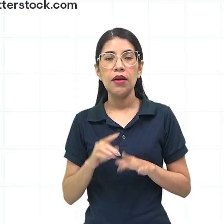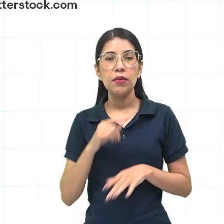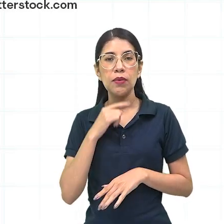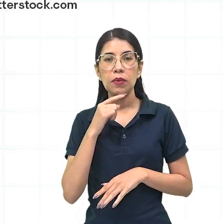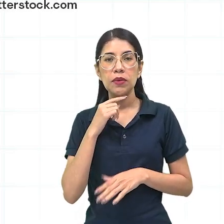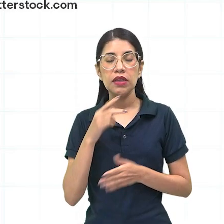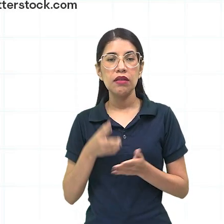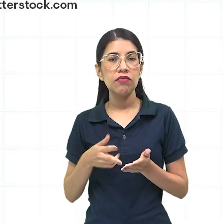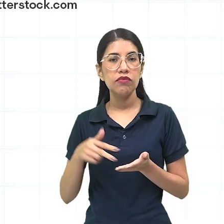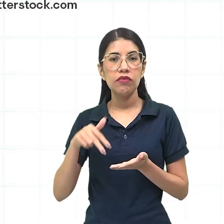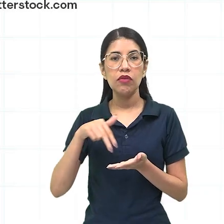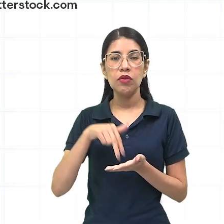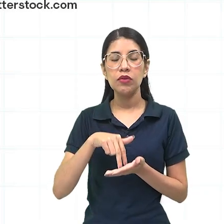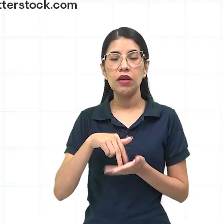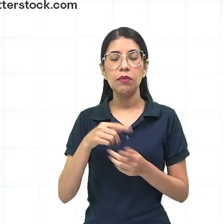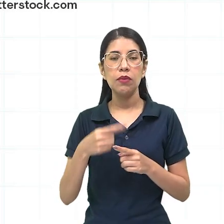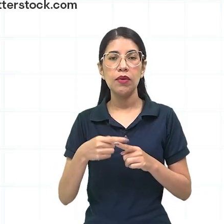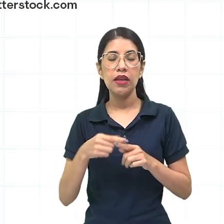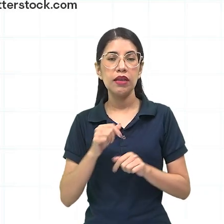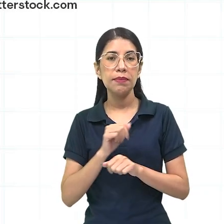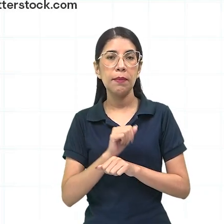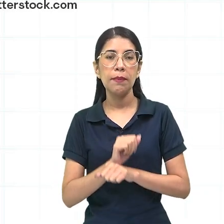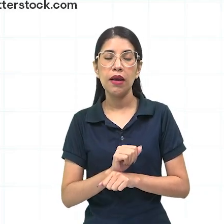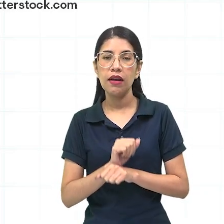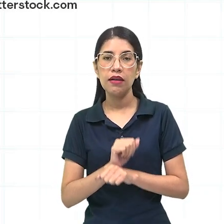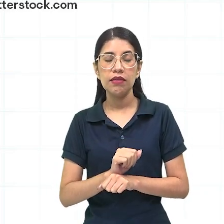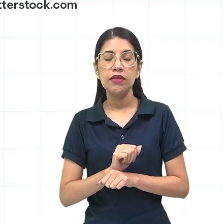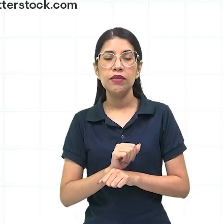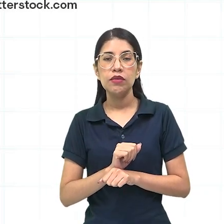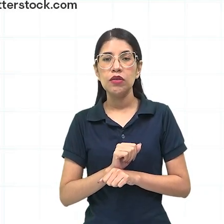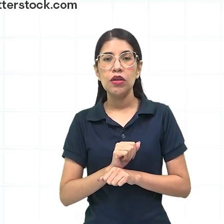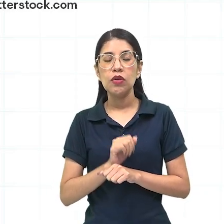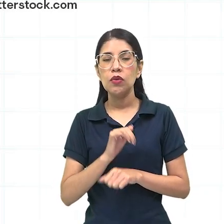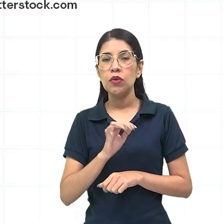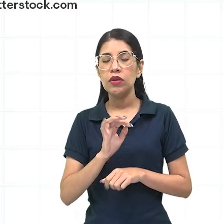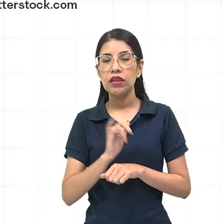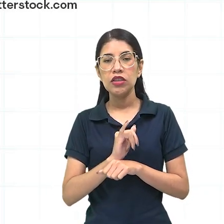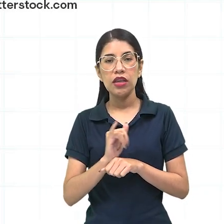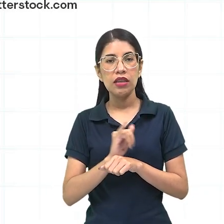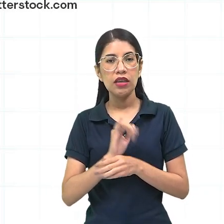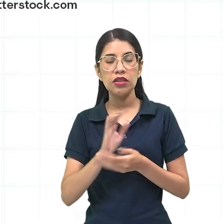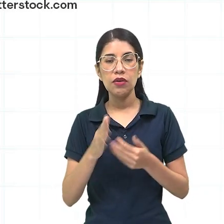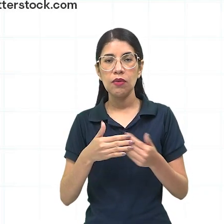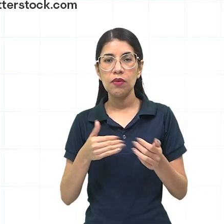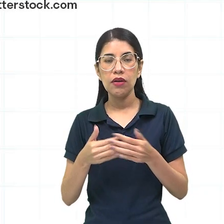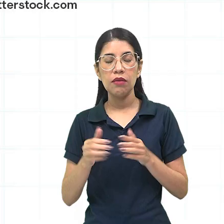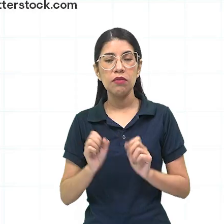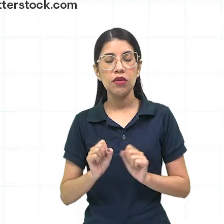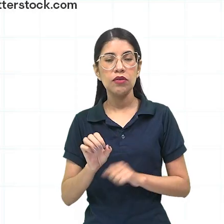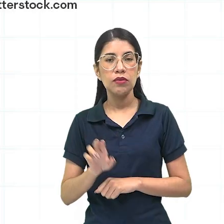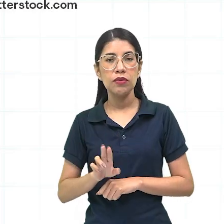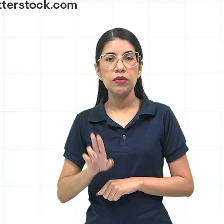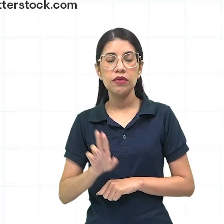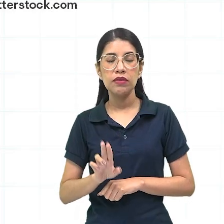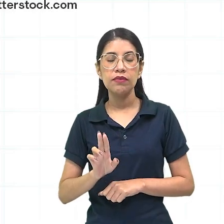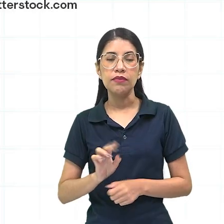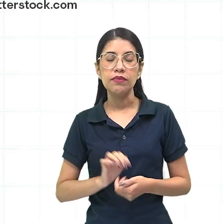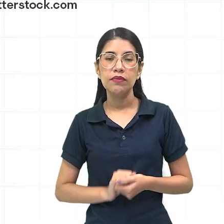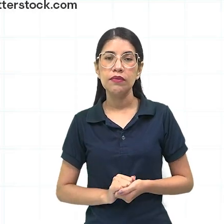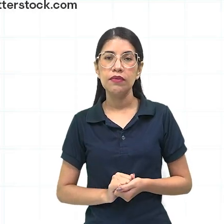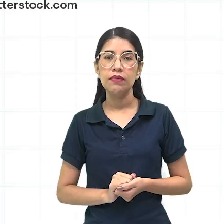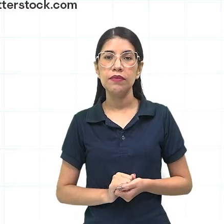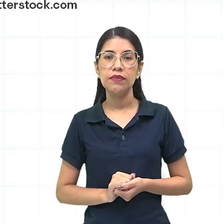consegue se levantar porque está imobilizado, seja com uma chave no braço, seja com uma chave na perna, né? E aí isso